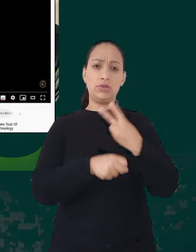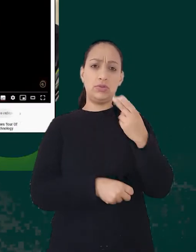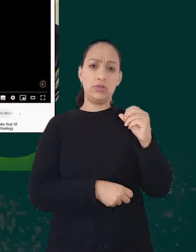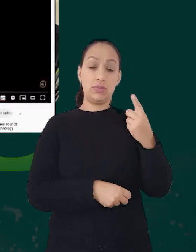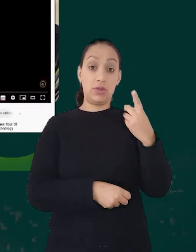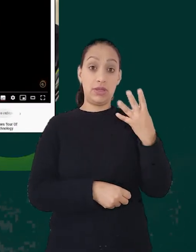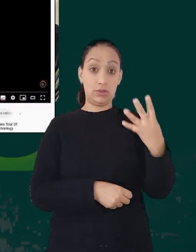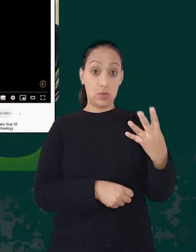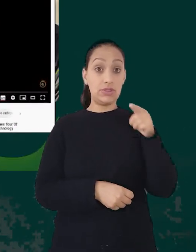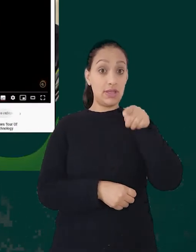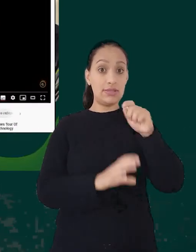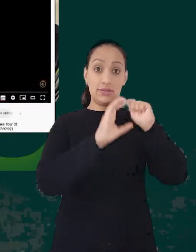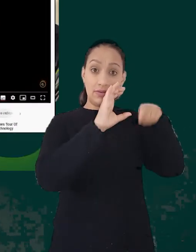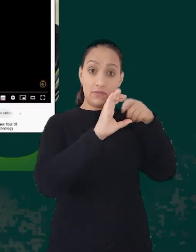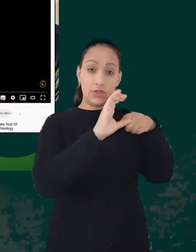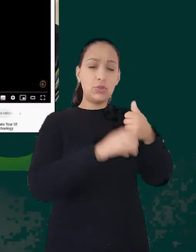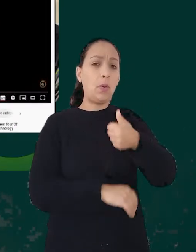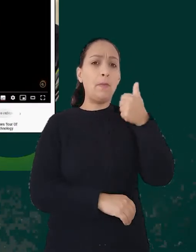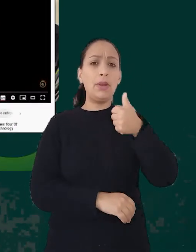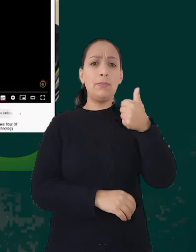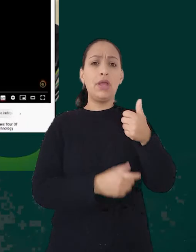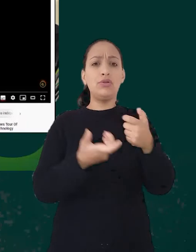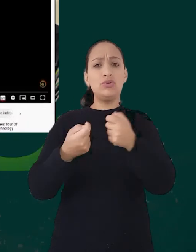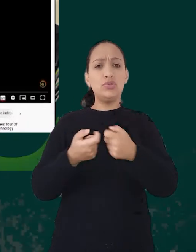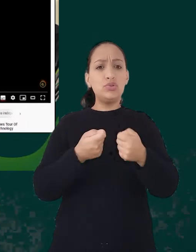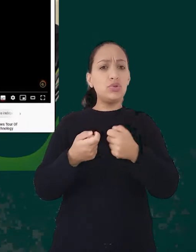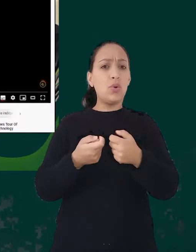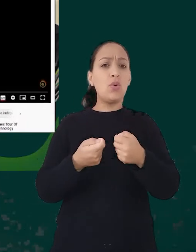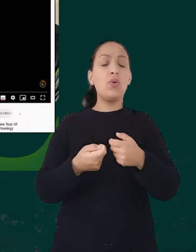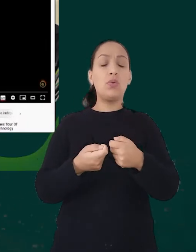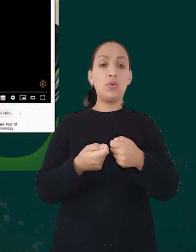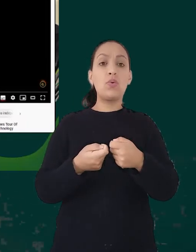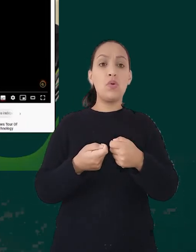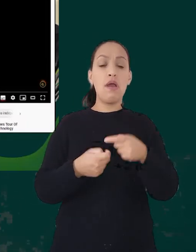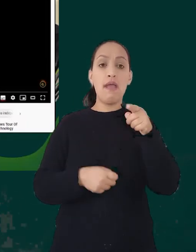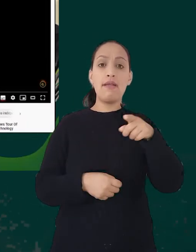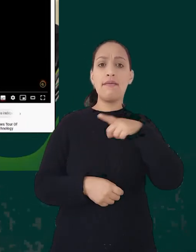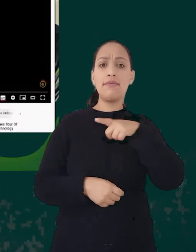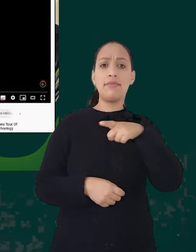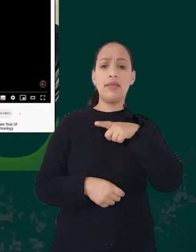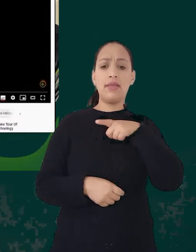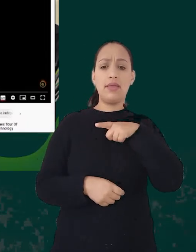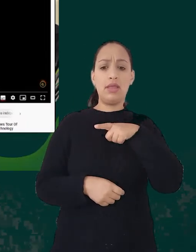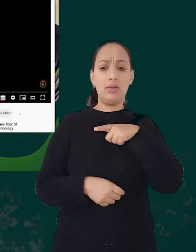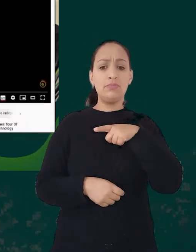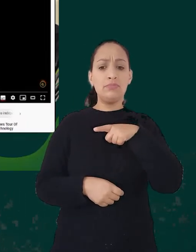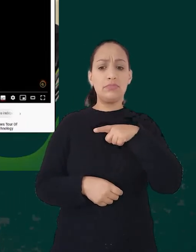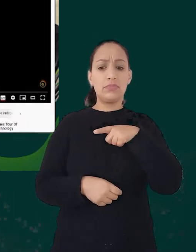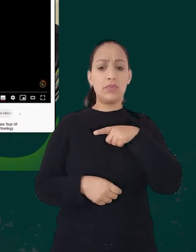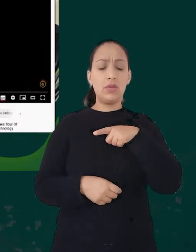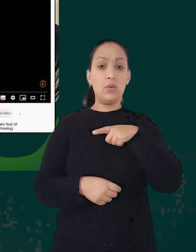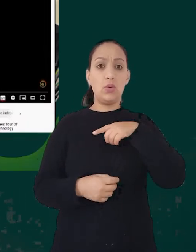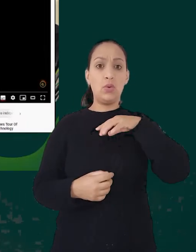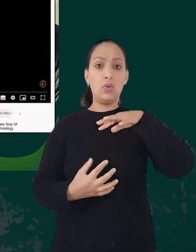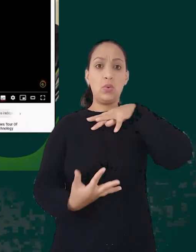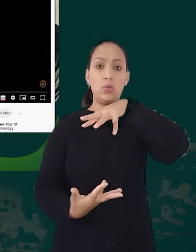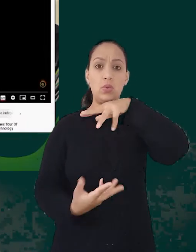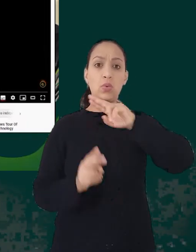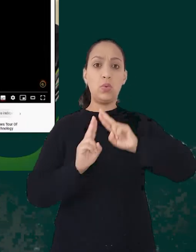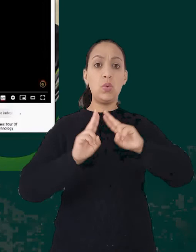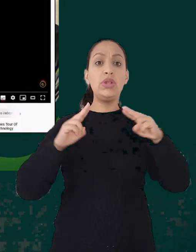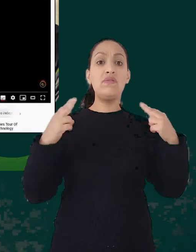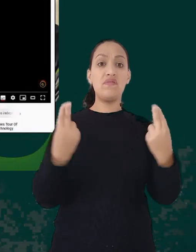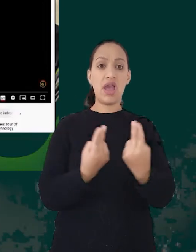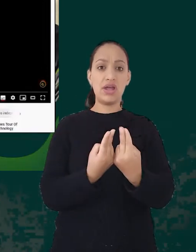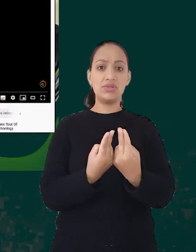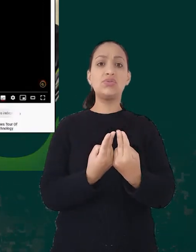aqui, e ele foi o primeiro jogo que ele tem o tamanho do universo, pelas palavras do próprio